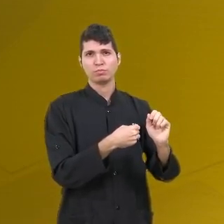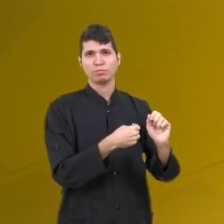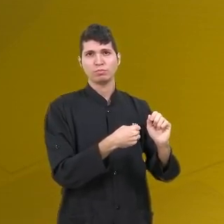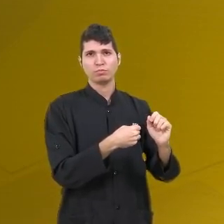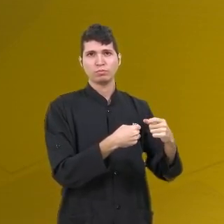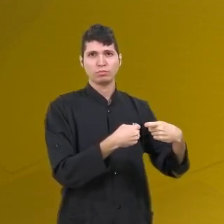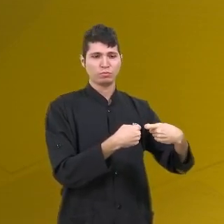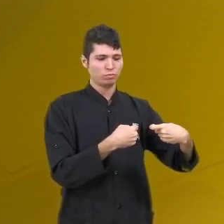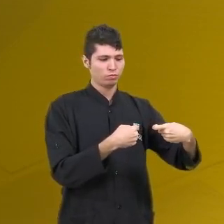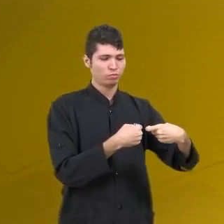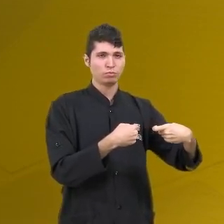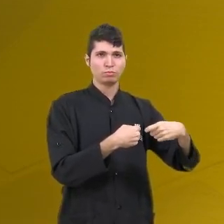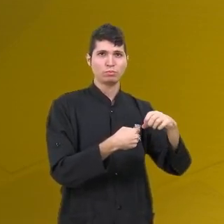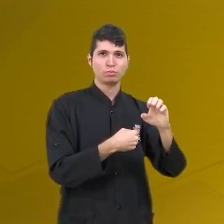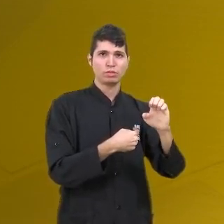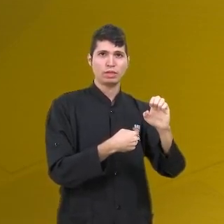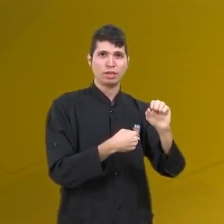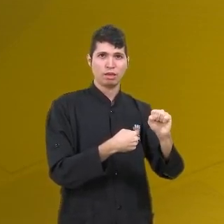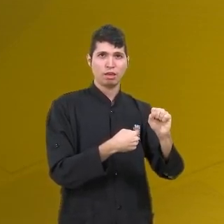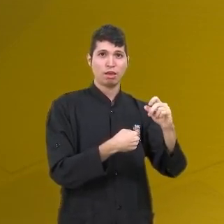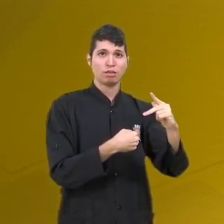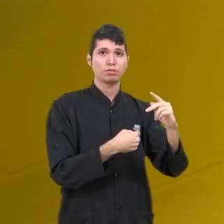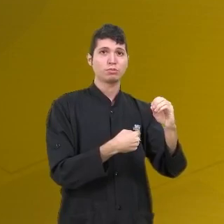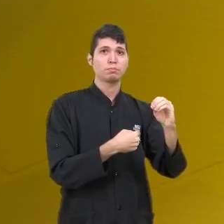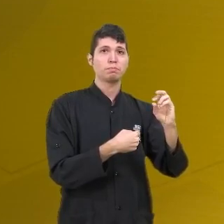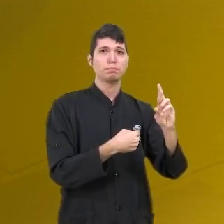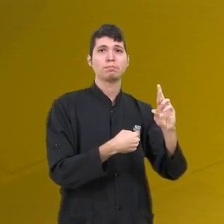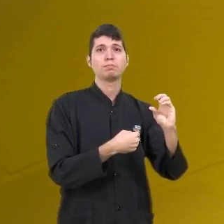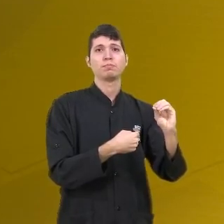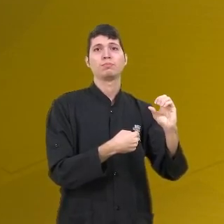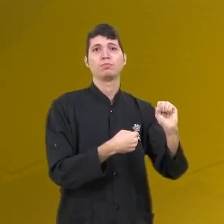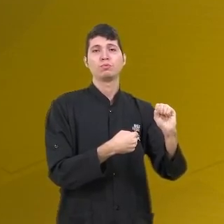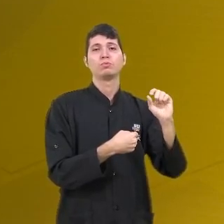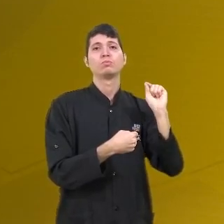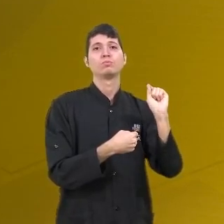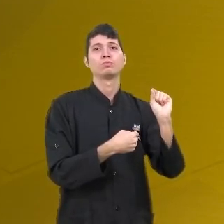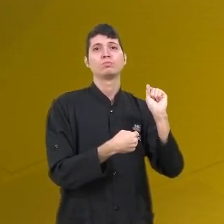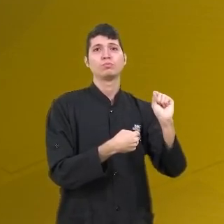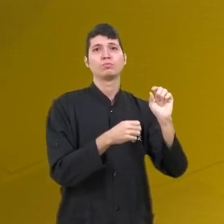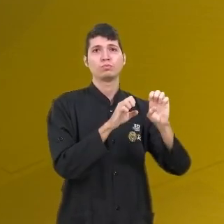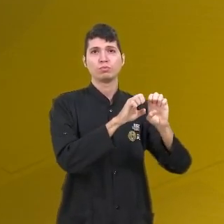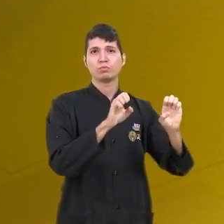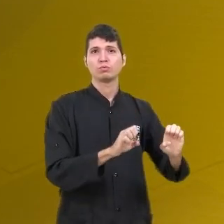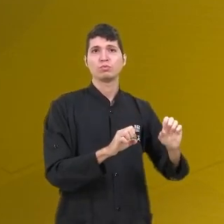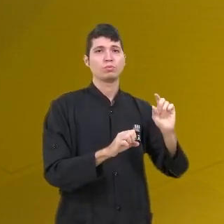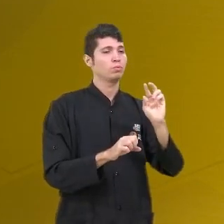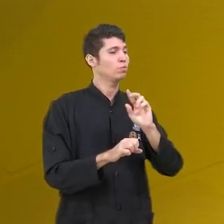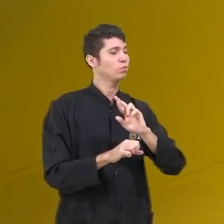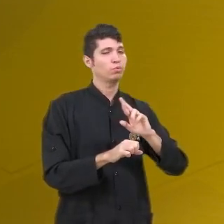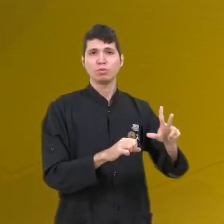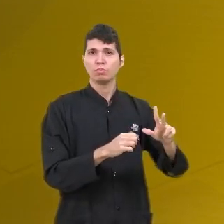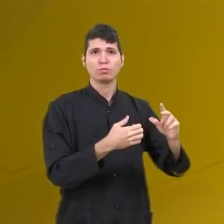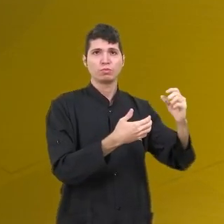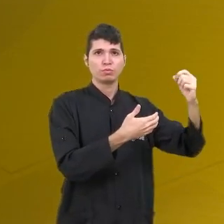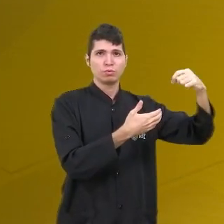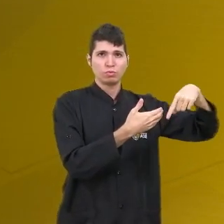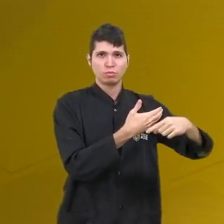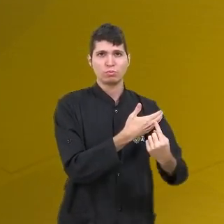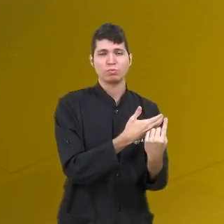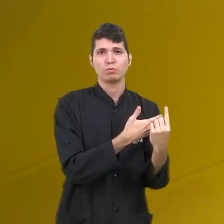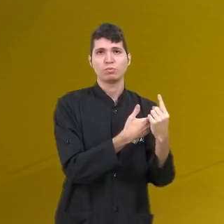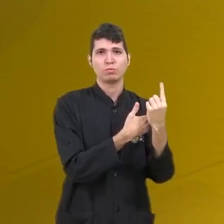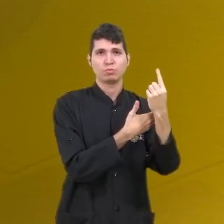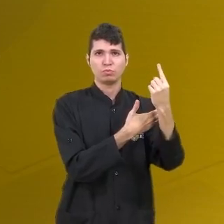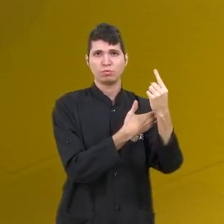por esporos. Tá? O que são esporos? São estruturas que não são gametas, mas que têm potencial